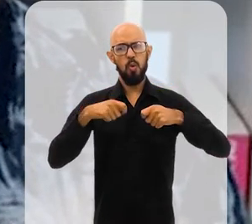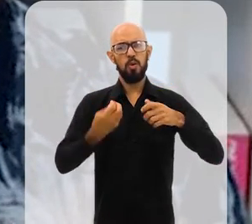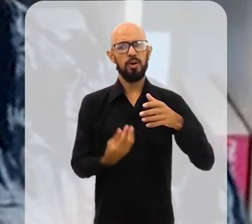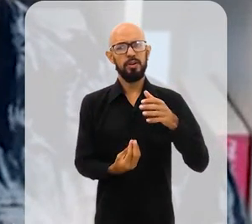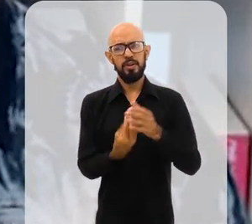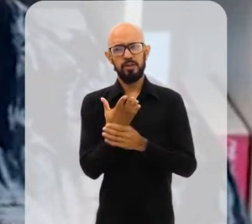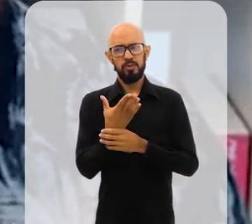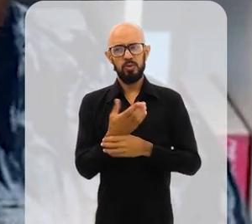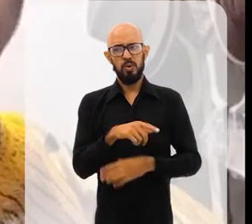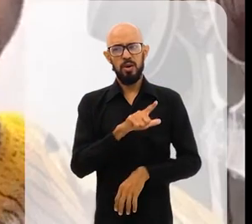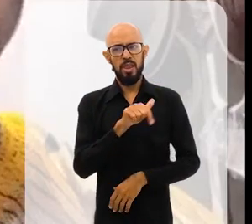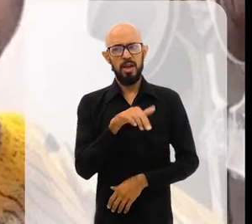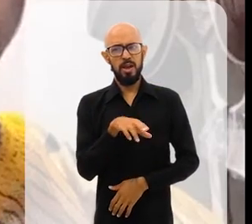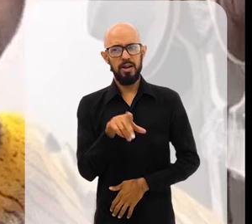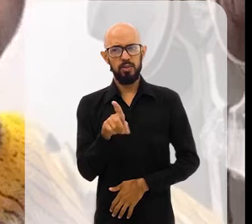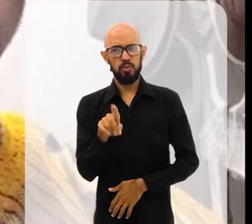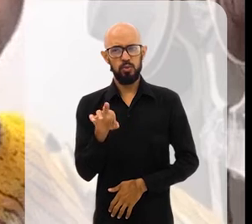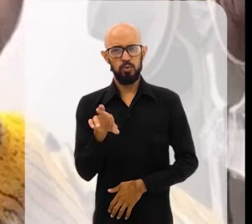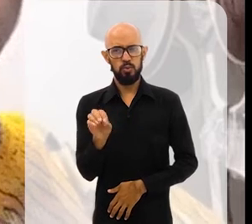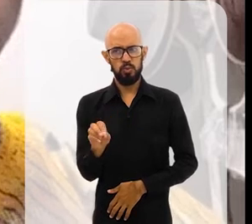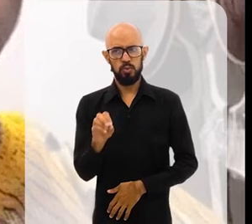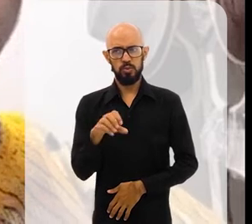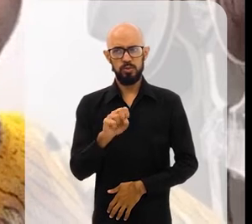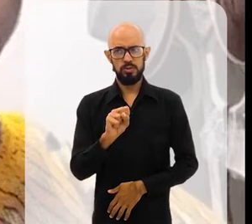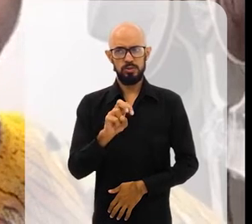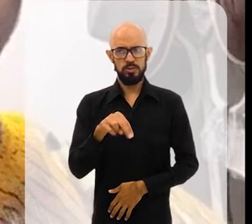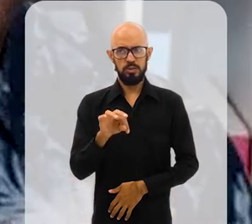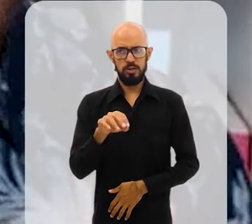e ativista cultural Leandro Santana.